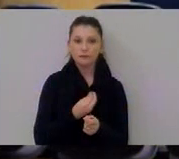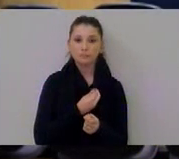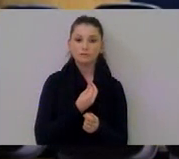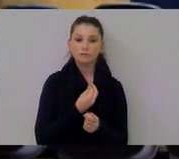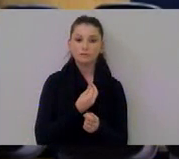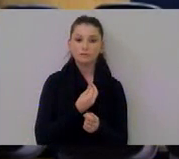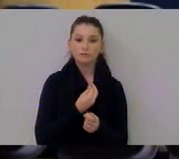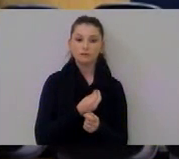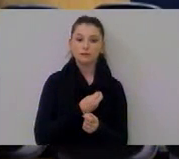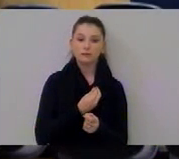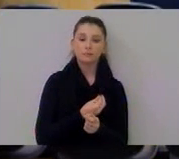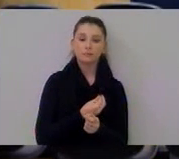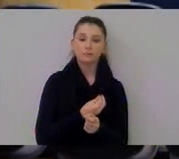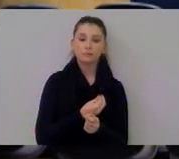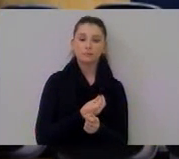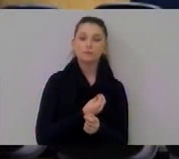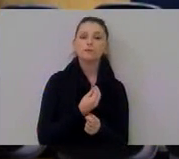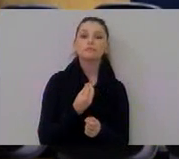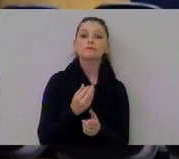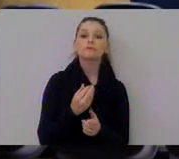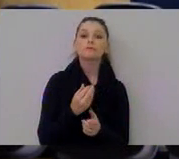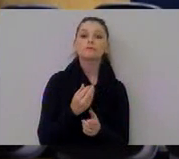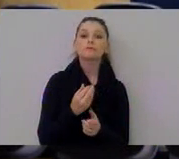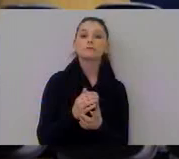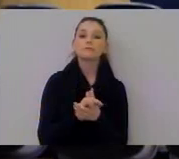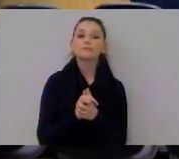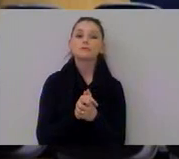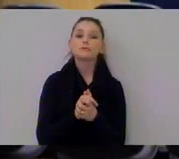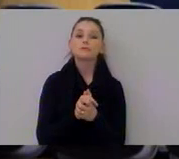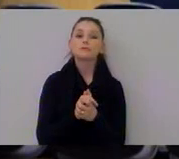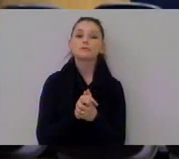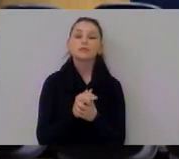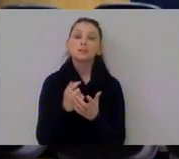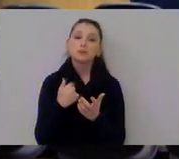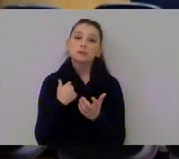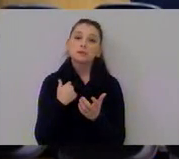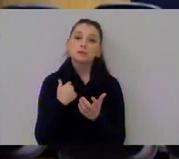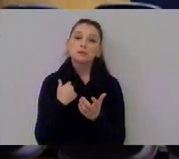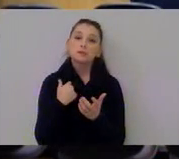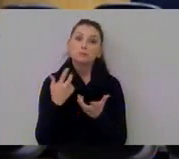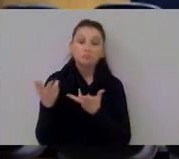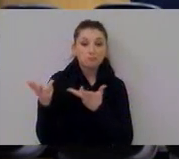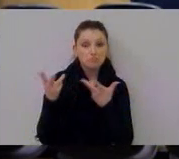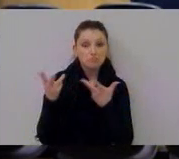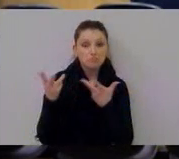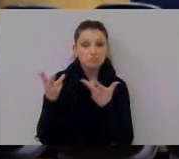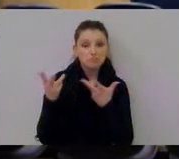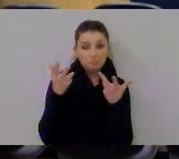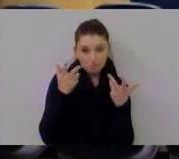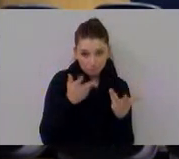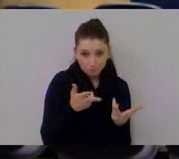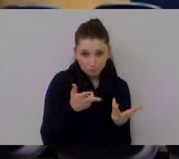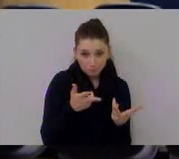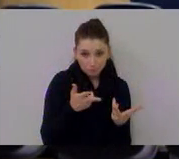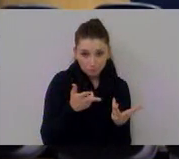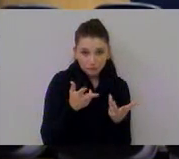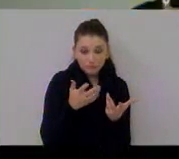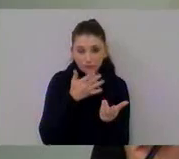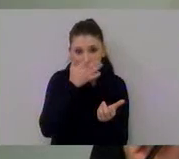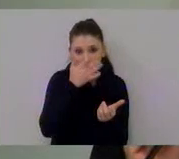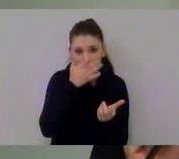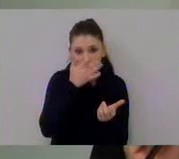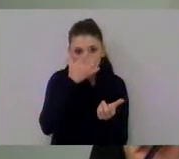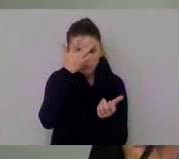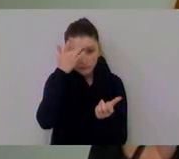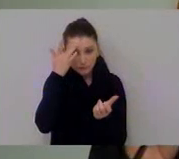Senhor presidente, eu fui convidado por alguns membros da comunidade